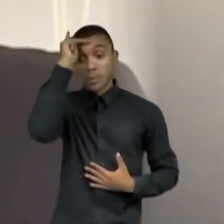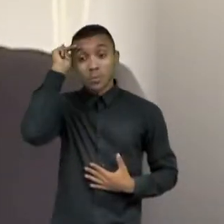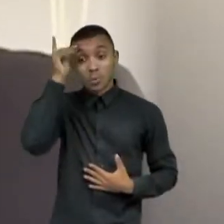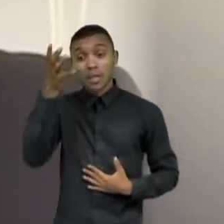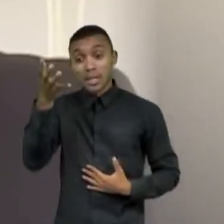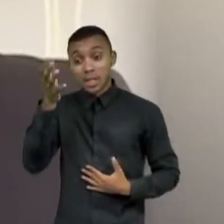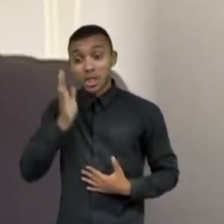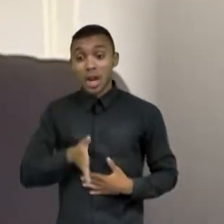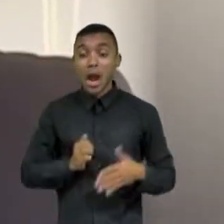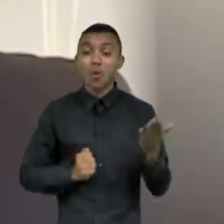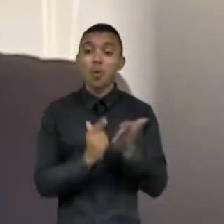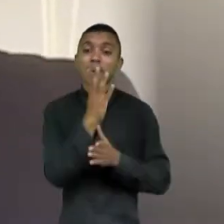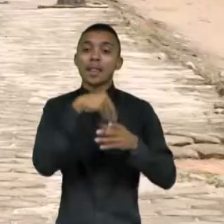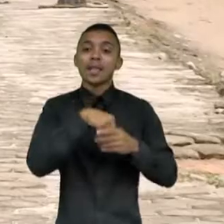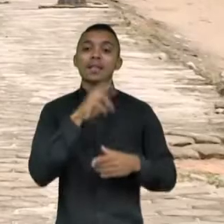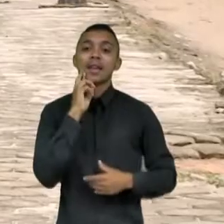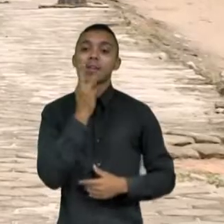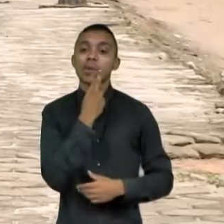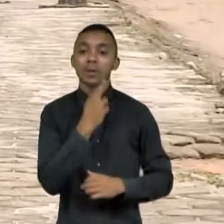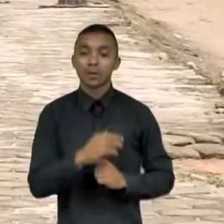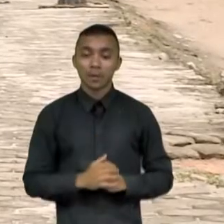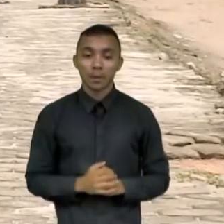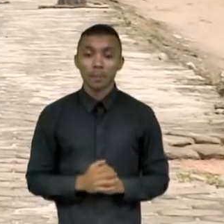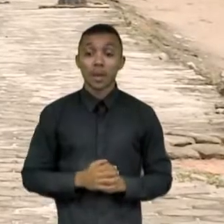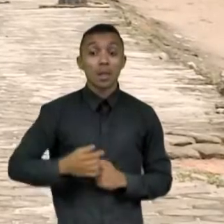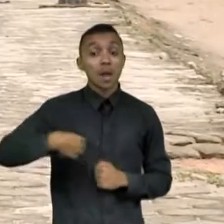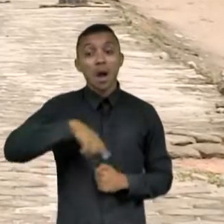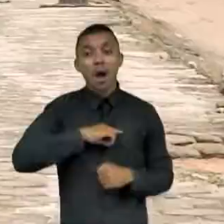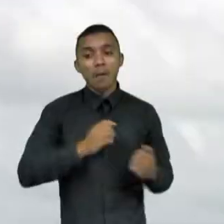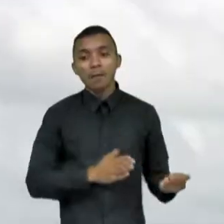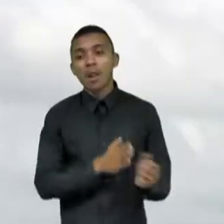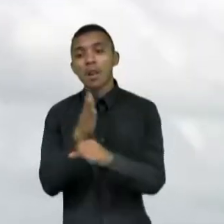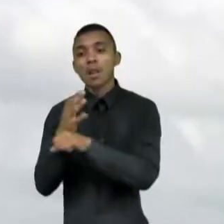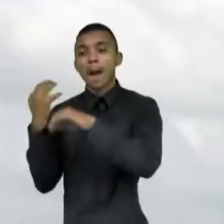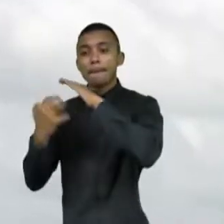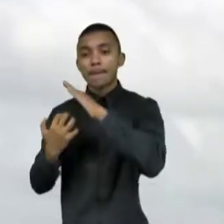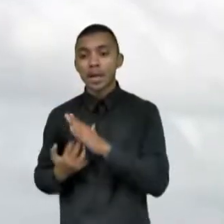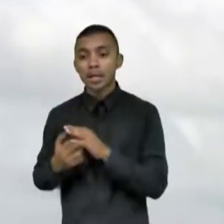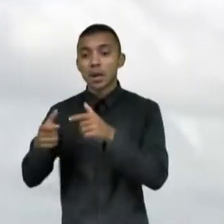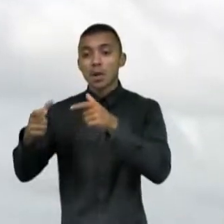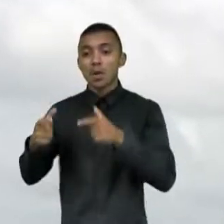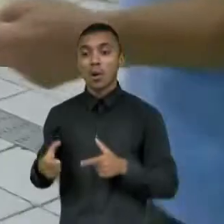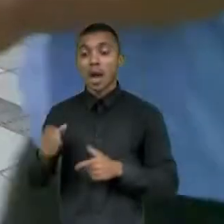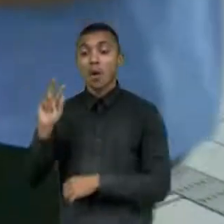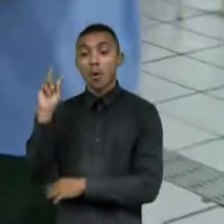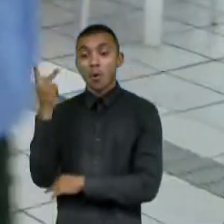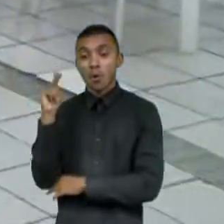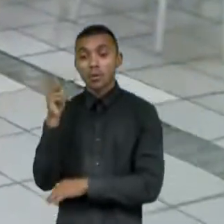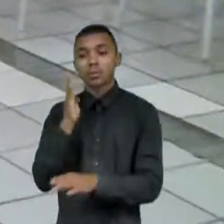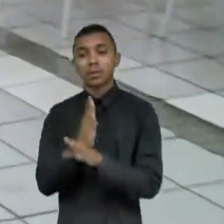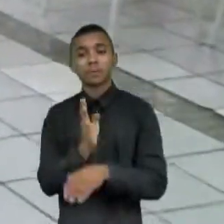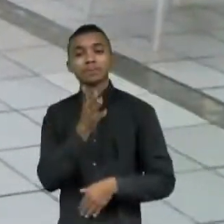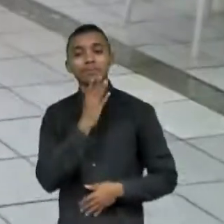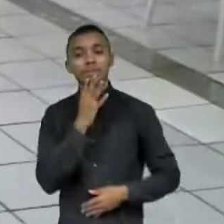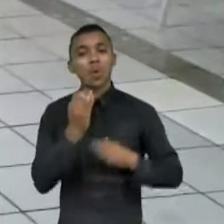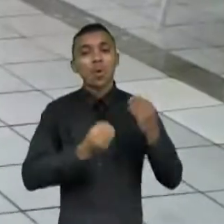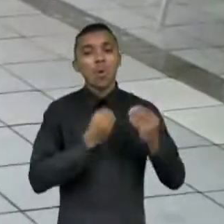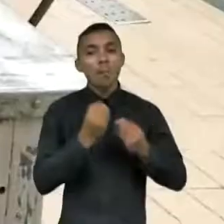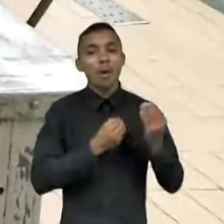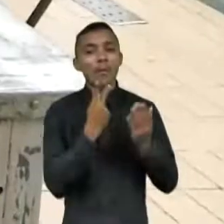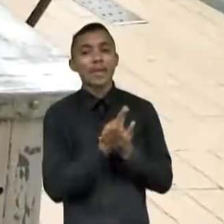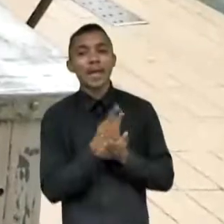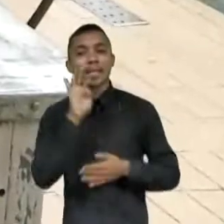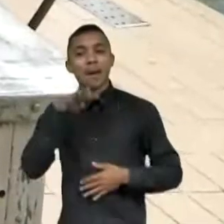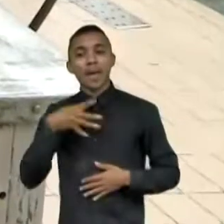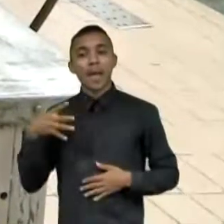usam estabelecimentos dessa natureza. Fomos até uma empresa localizada na cidade de Horizonte para saber como está sendo o